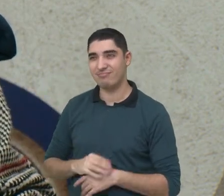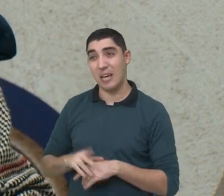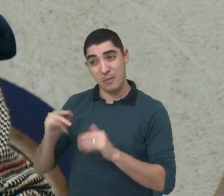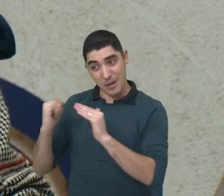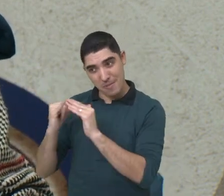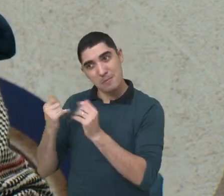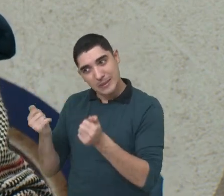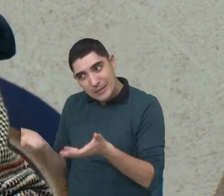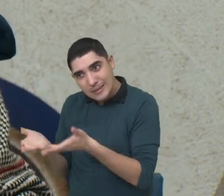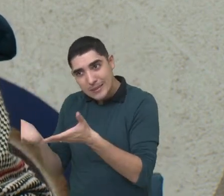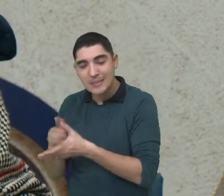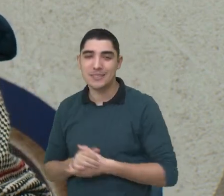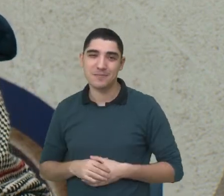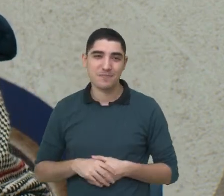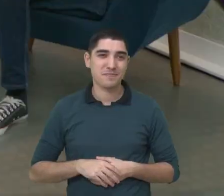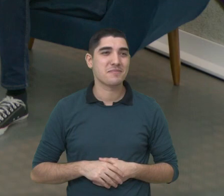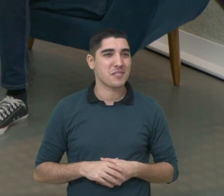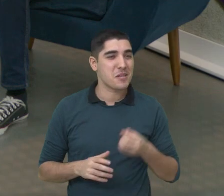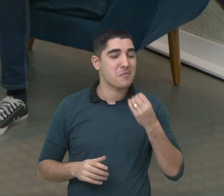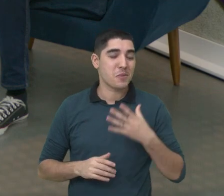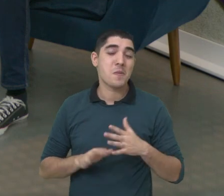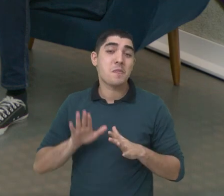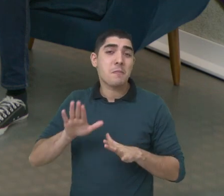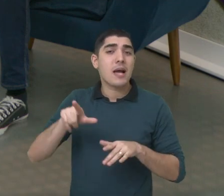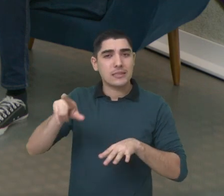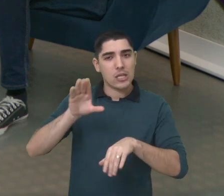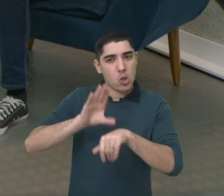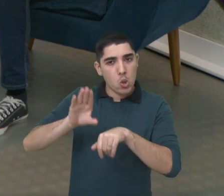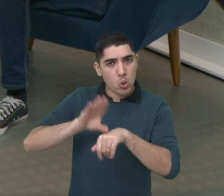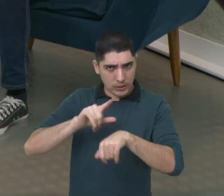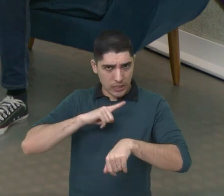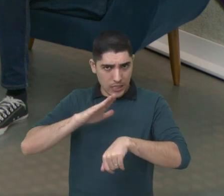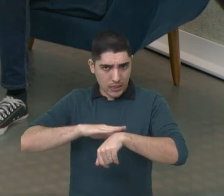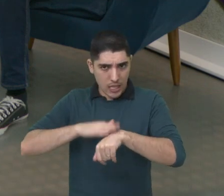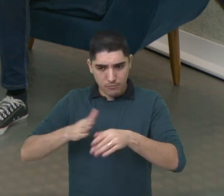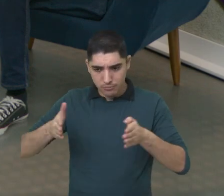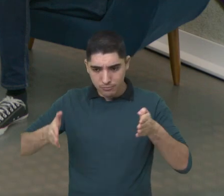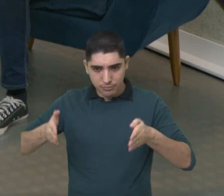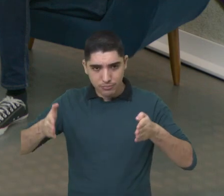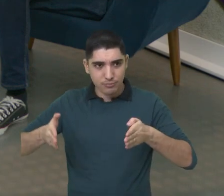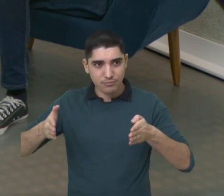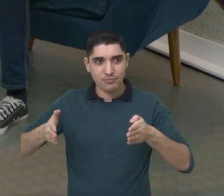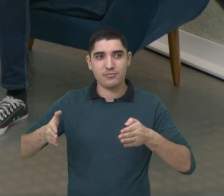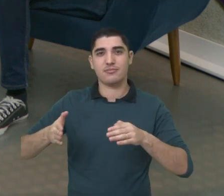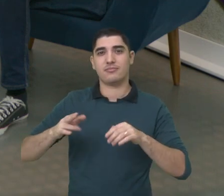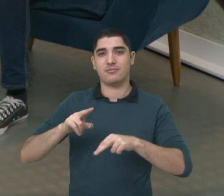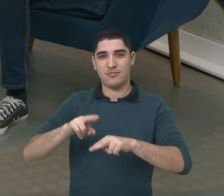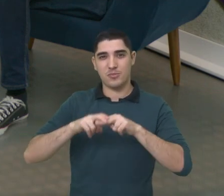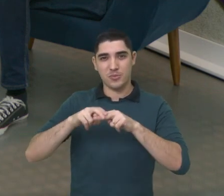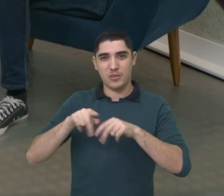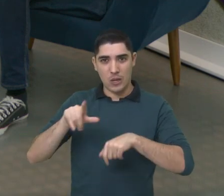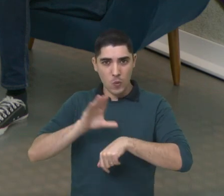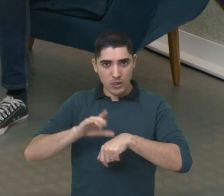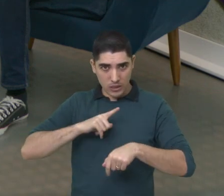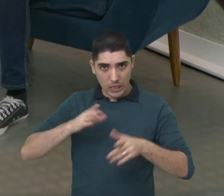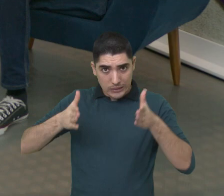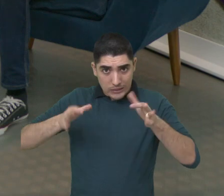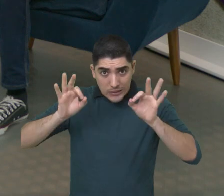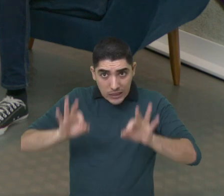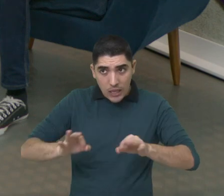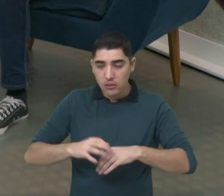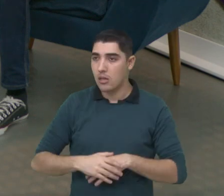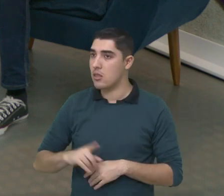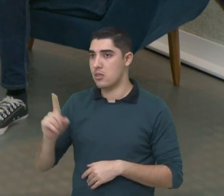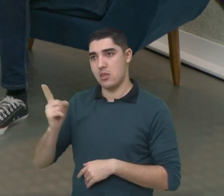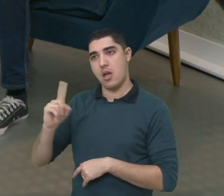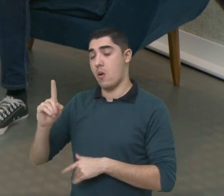de ânimo. Muito bom. A formação em si, ela tem um tempo exato? o curso em si? Não. Não. Uns têm